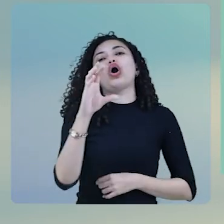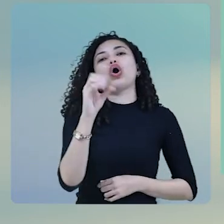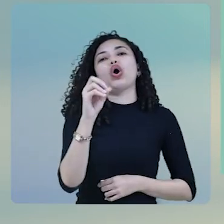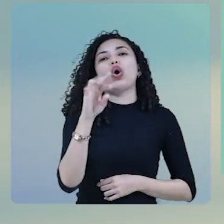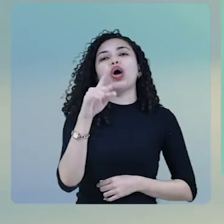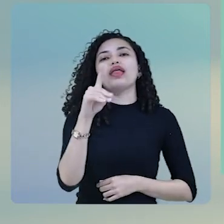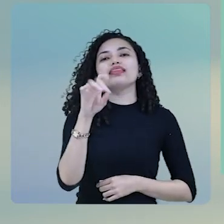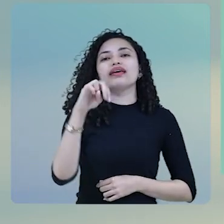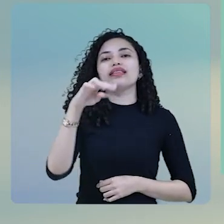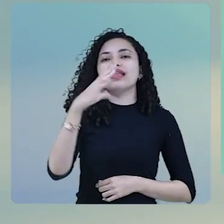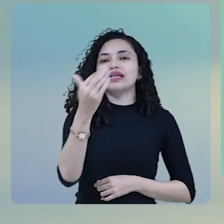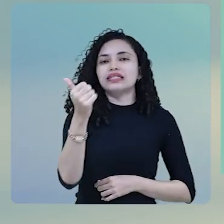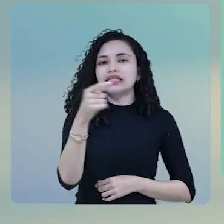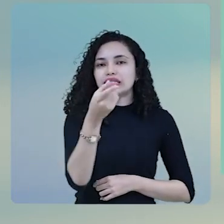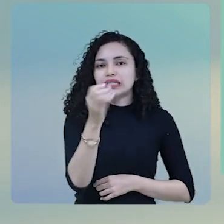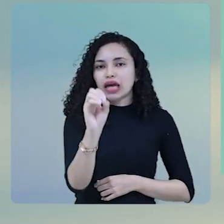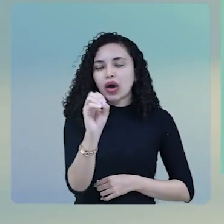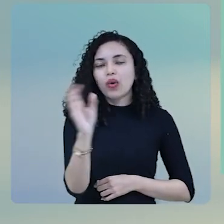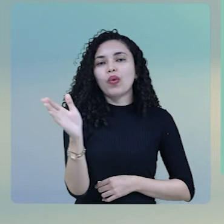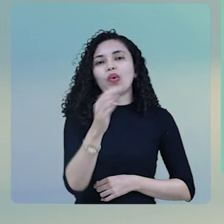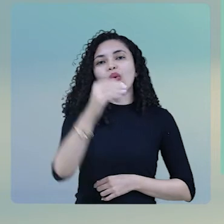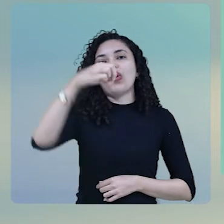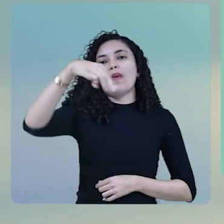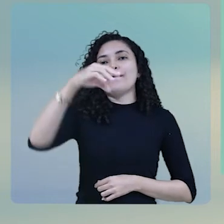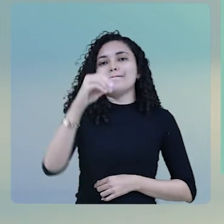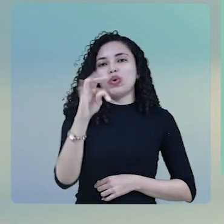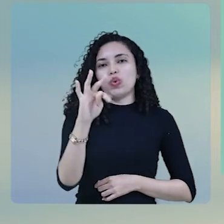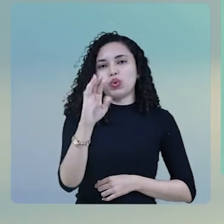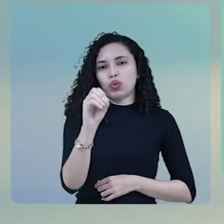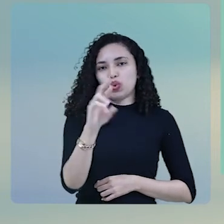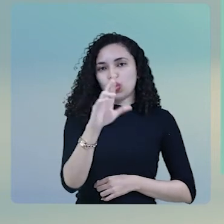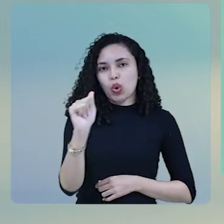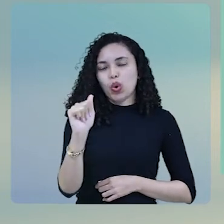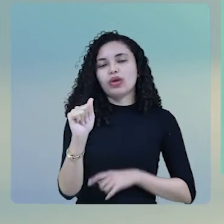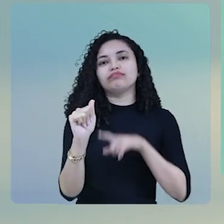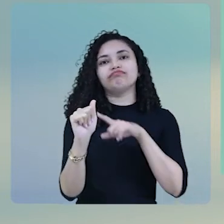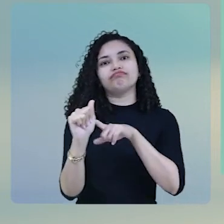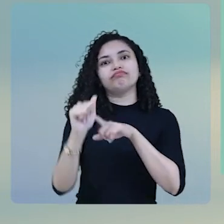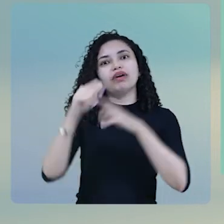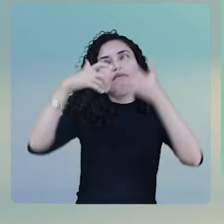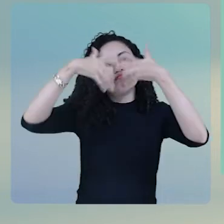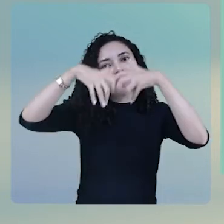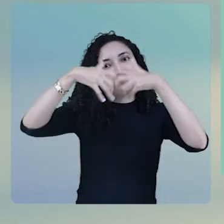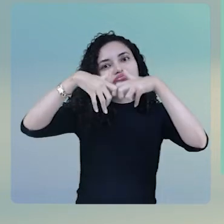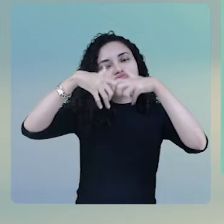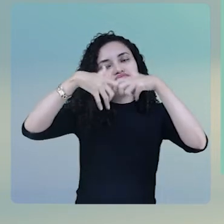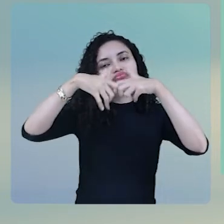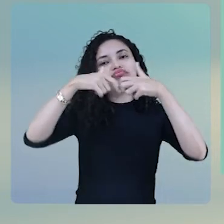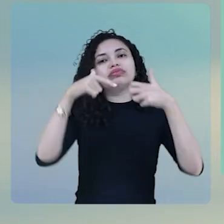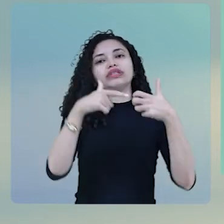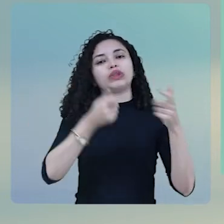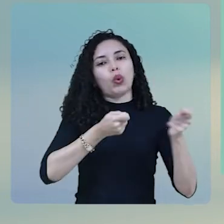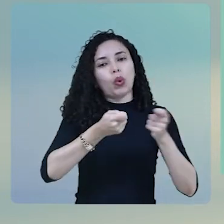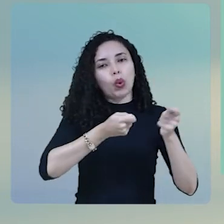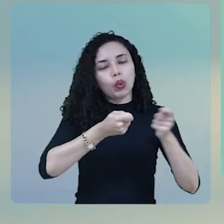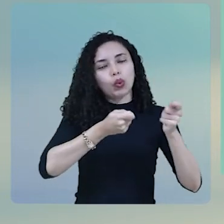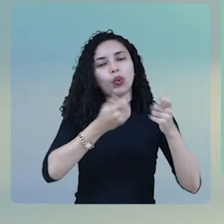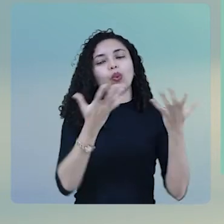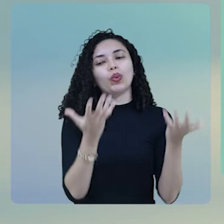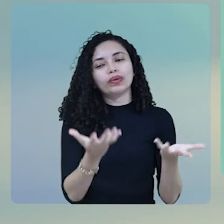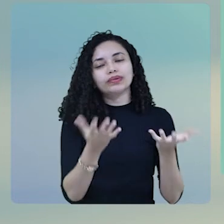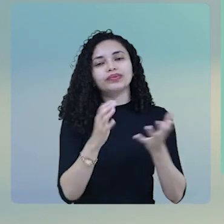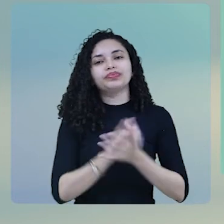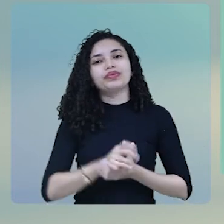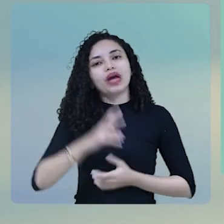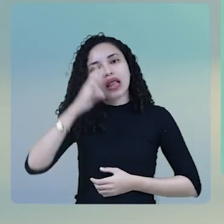de uma capacidade física maior que a gente chama de coordenação motora, tá? Tudo isso é controlado